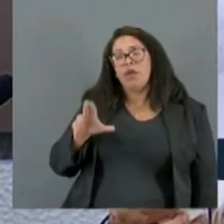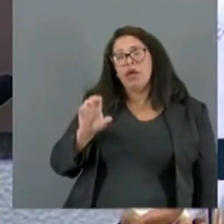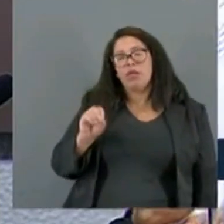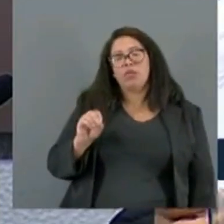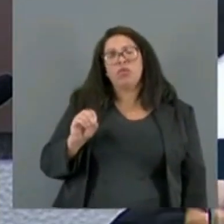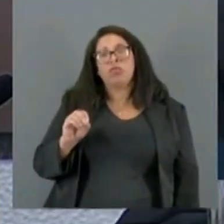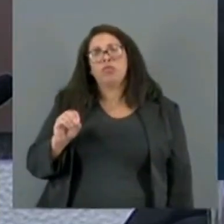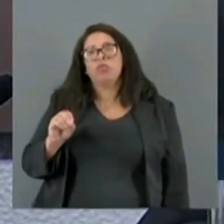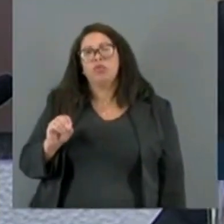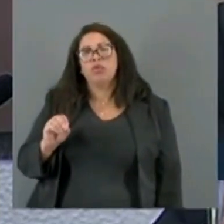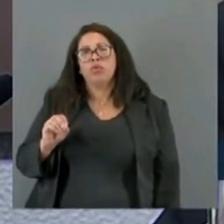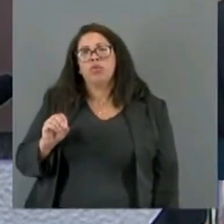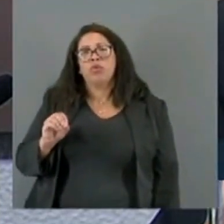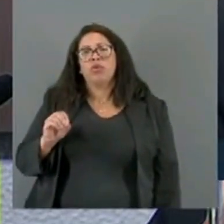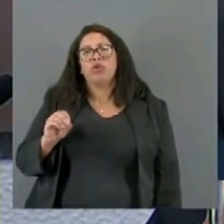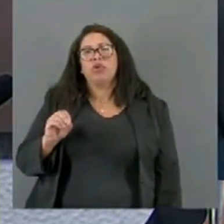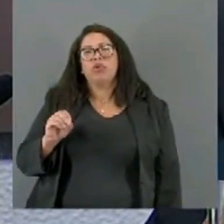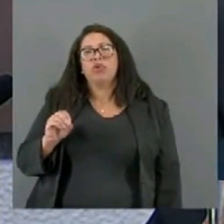senador